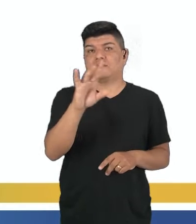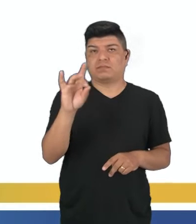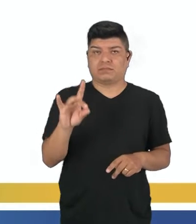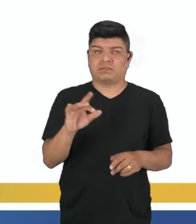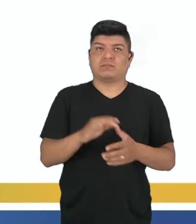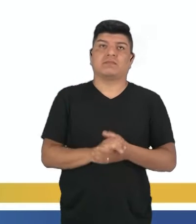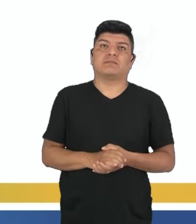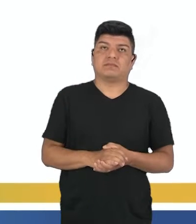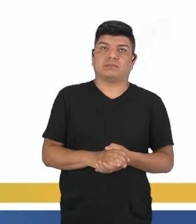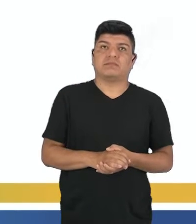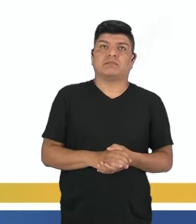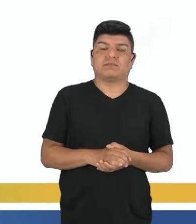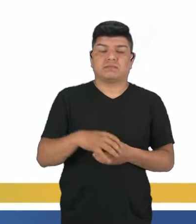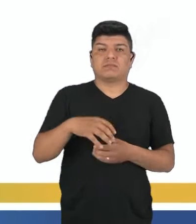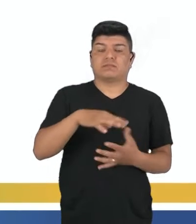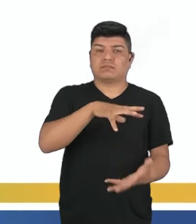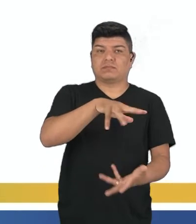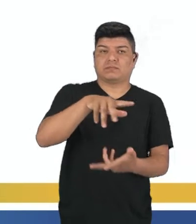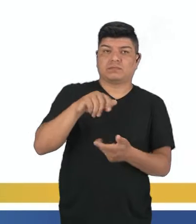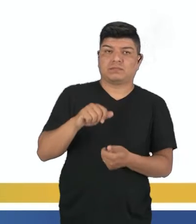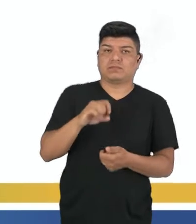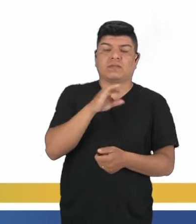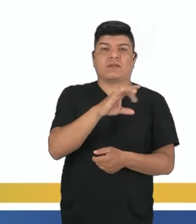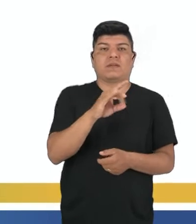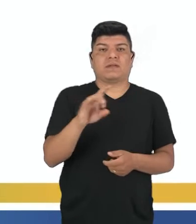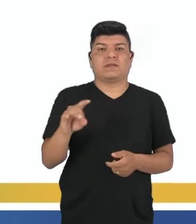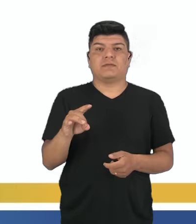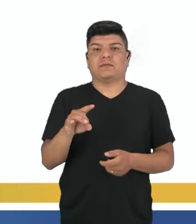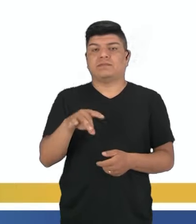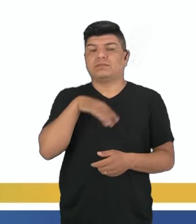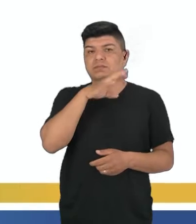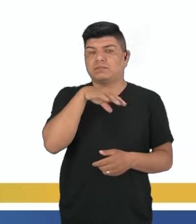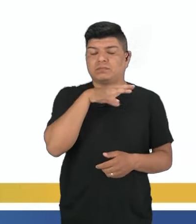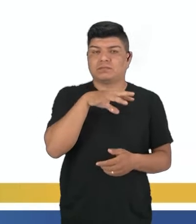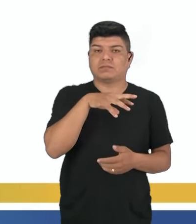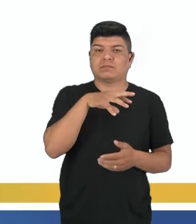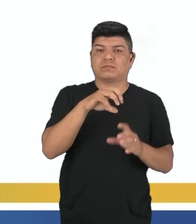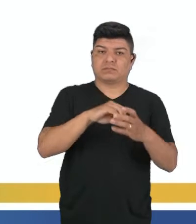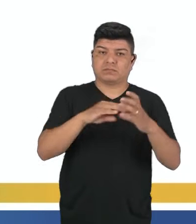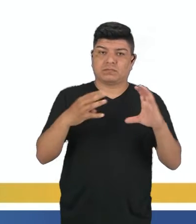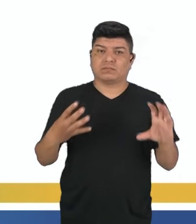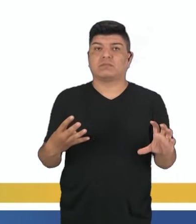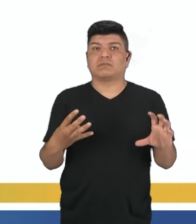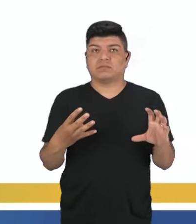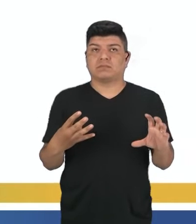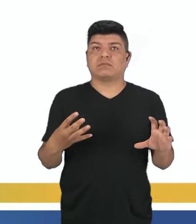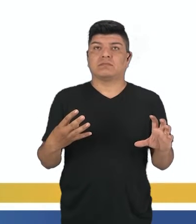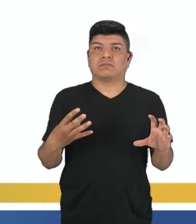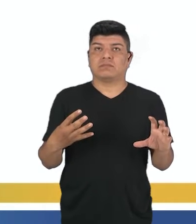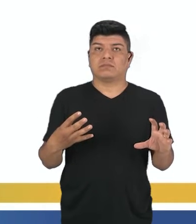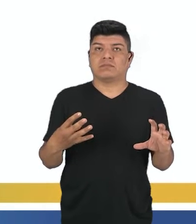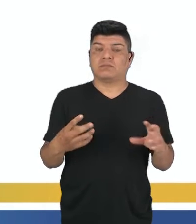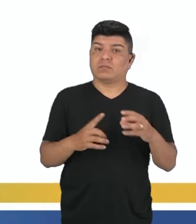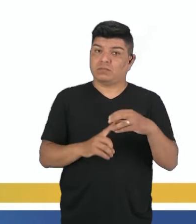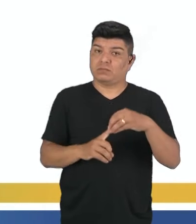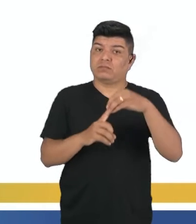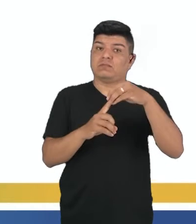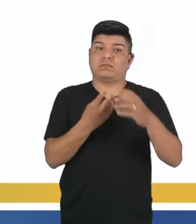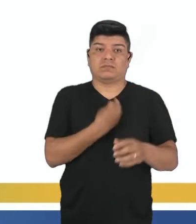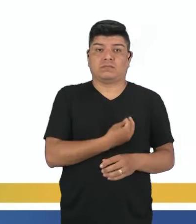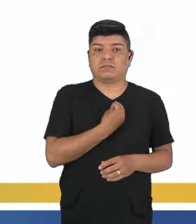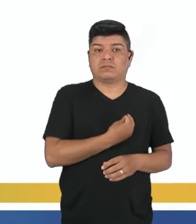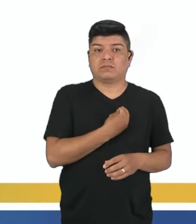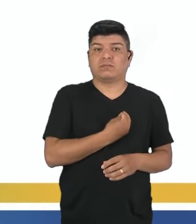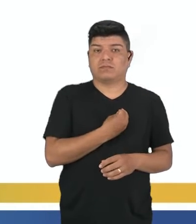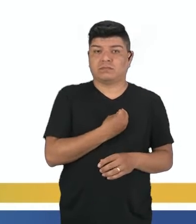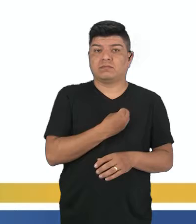deles. No mundo, cada uma das espécies, características, elas são únicas e vivem